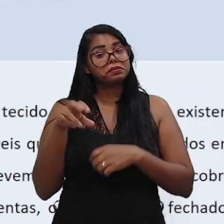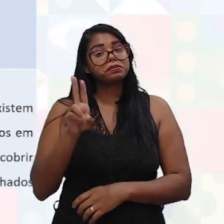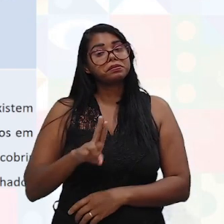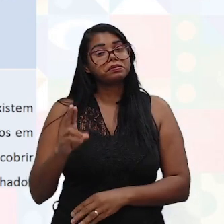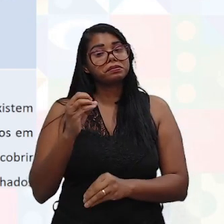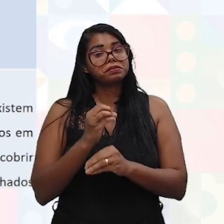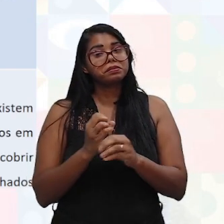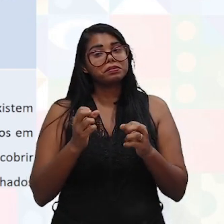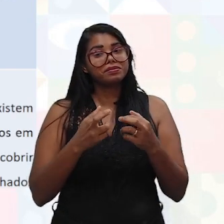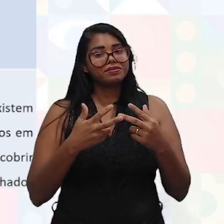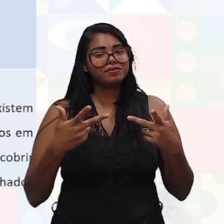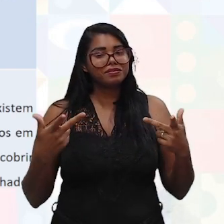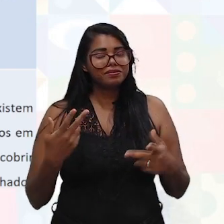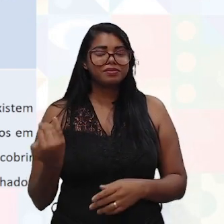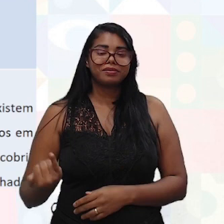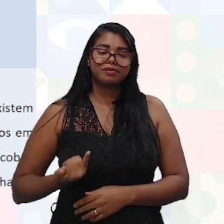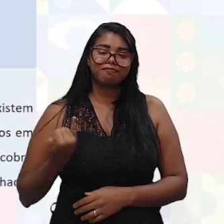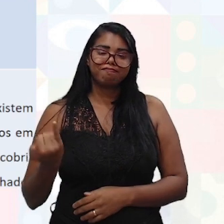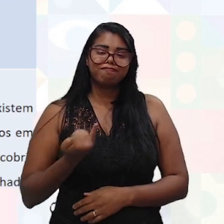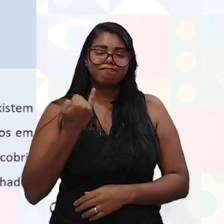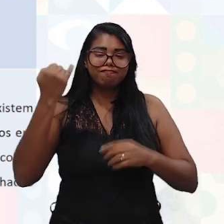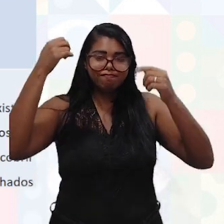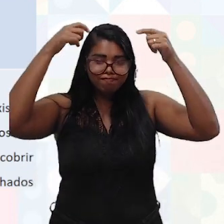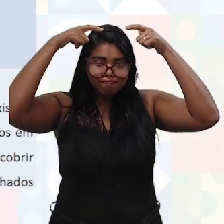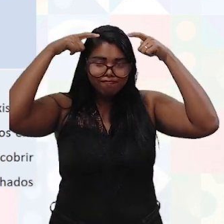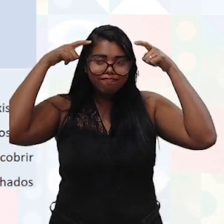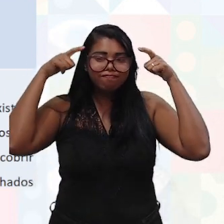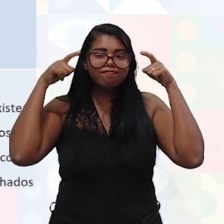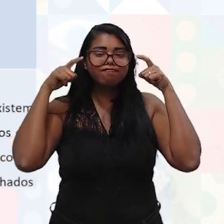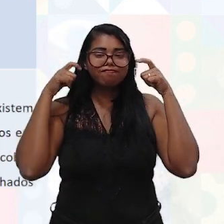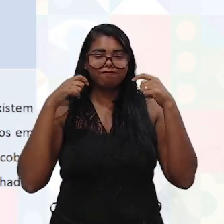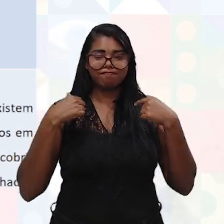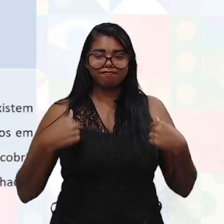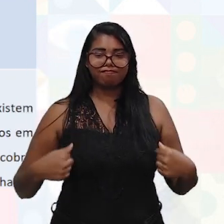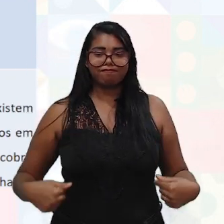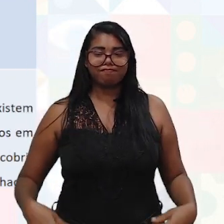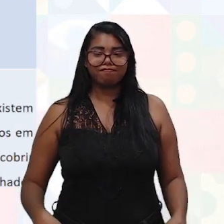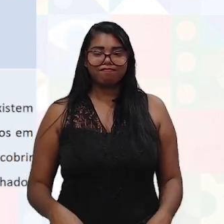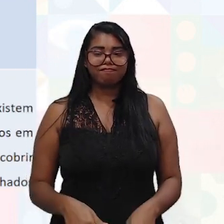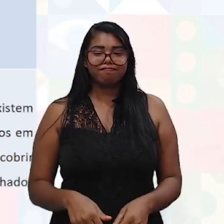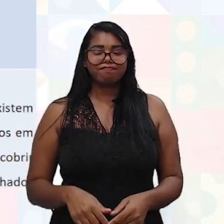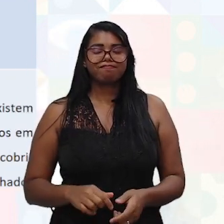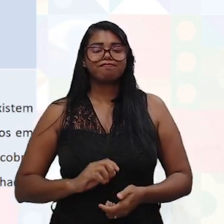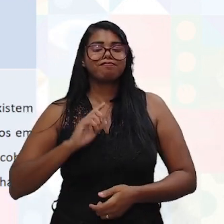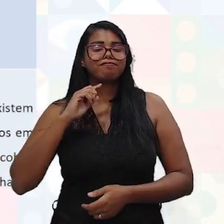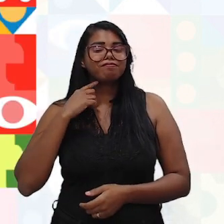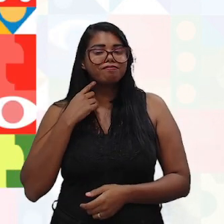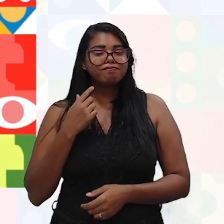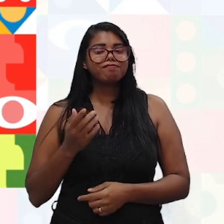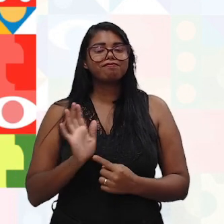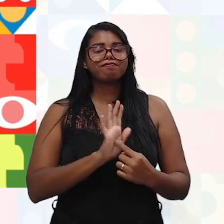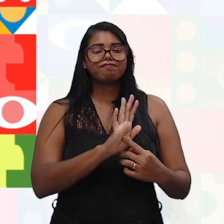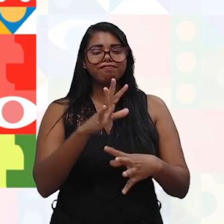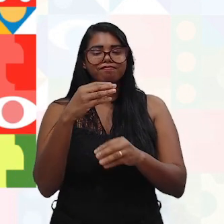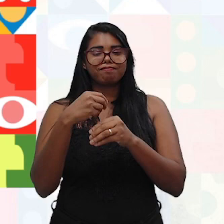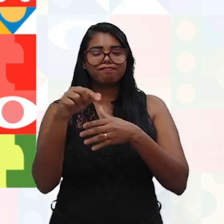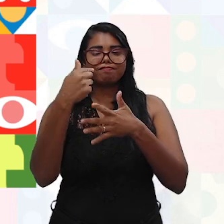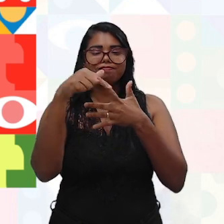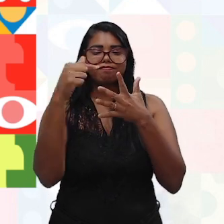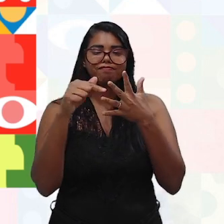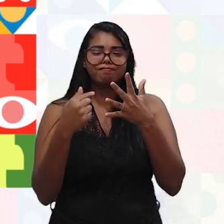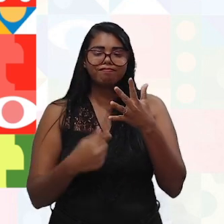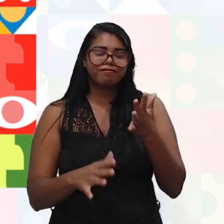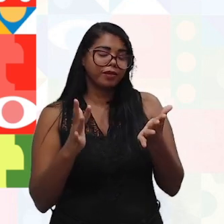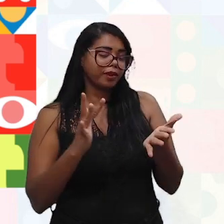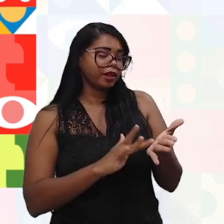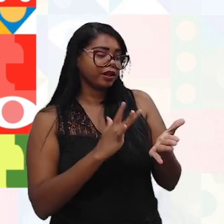algumas ferramentas, é muito importante, uma touquinha, um avental. Tudo isso está muito mais destrinchado lá no nosso